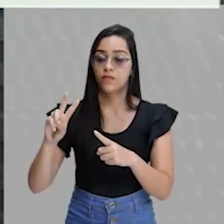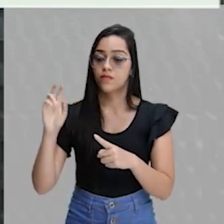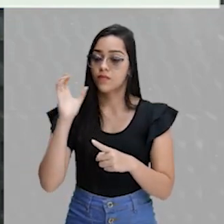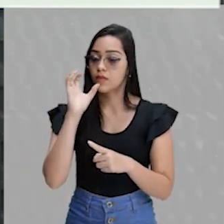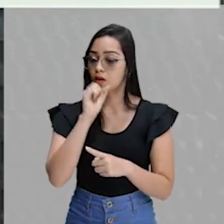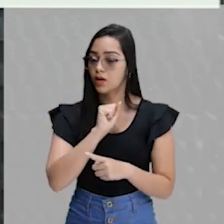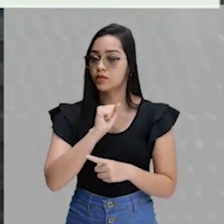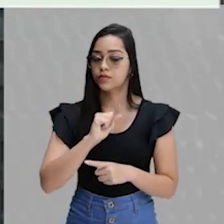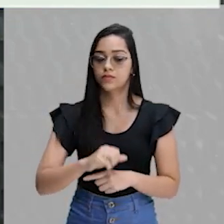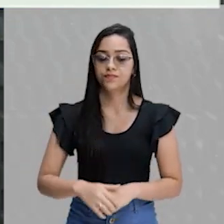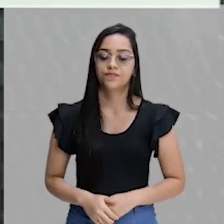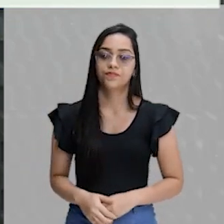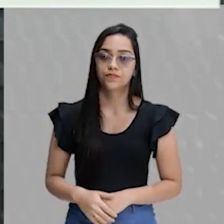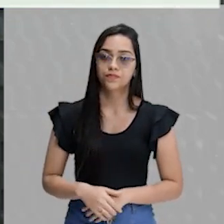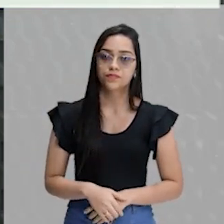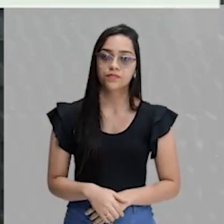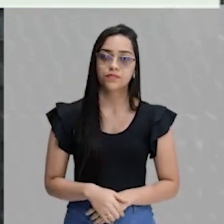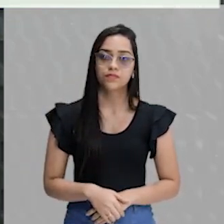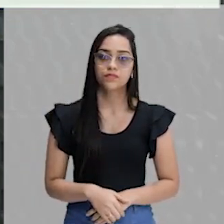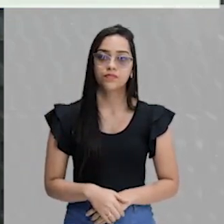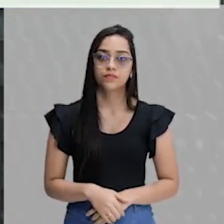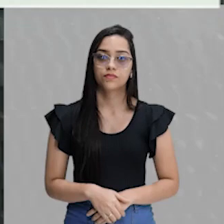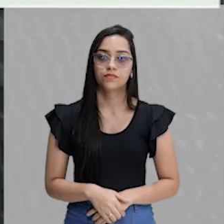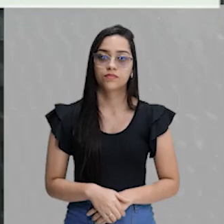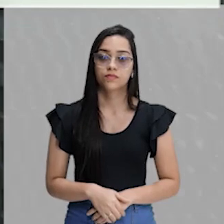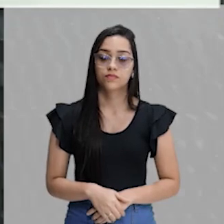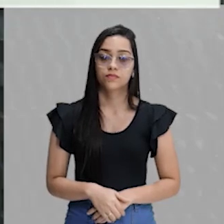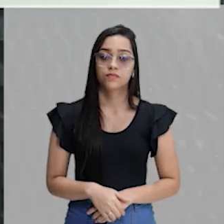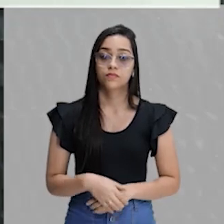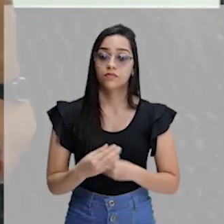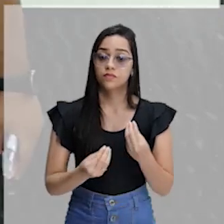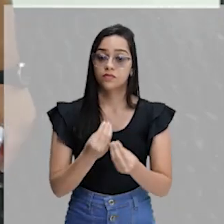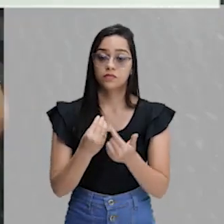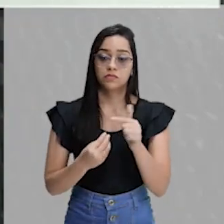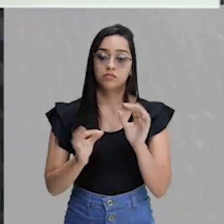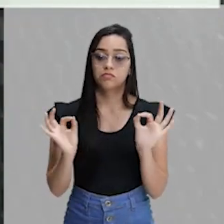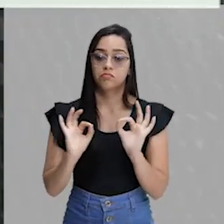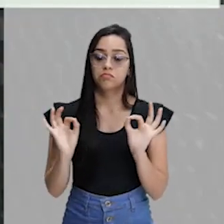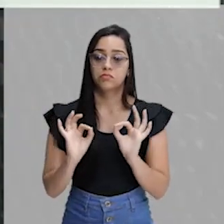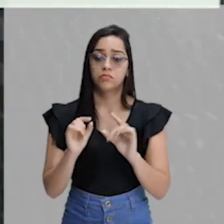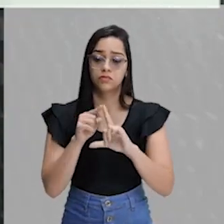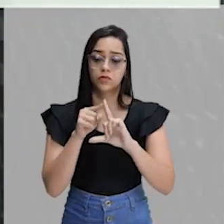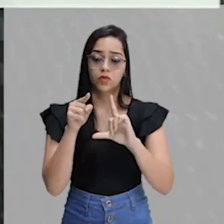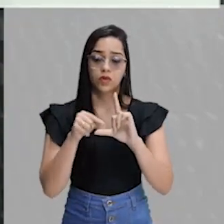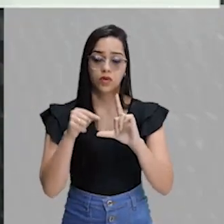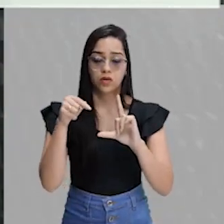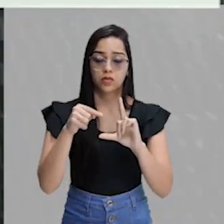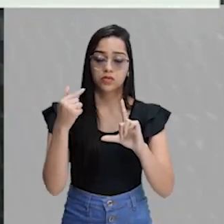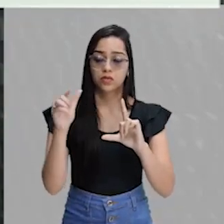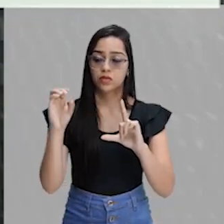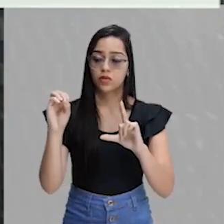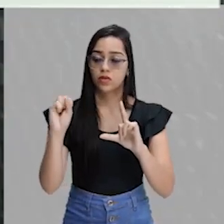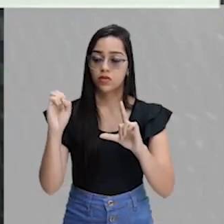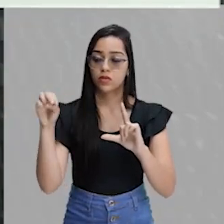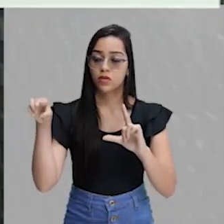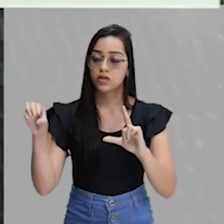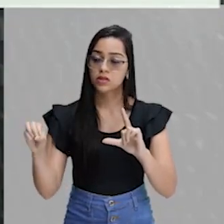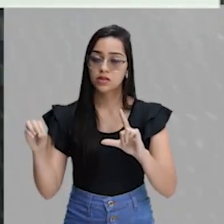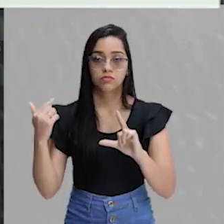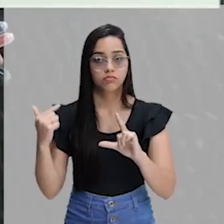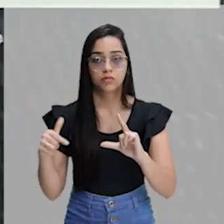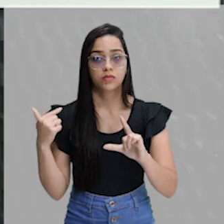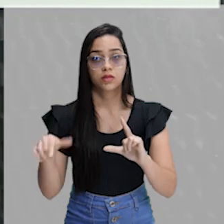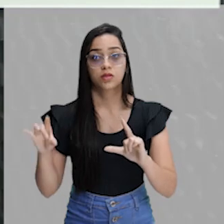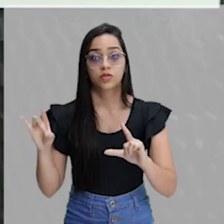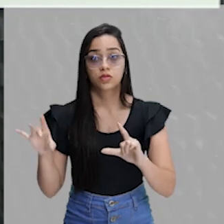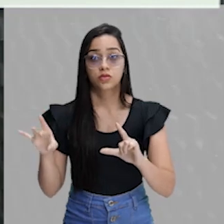velocidade. Ok? Força vezes velocidade. Como ele não traz nenhum ângulo na questão, então a gente não trabalha com o cosseno do ângulo. Vamos